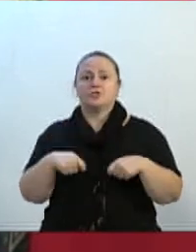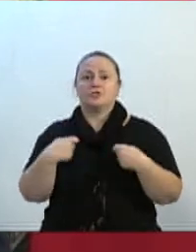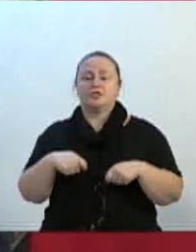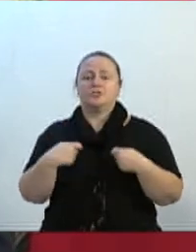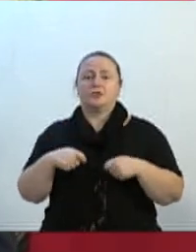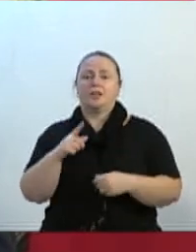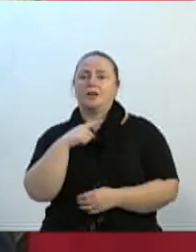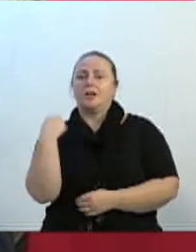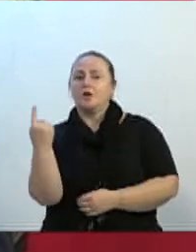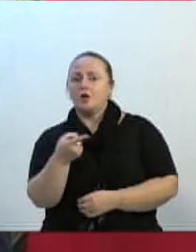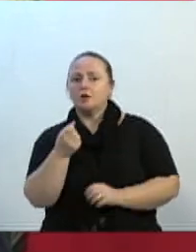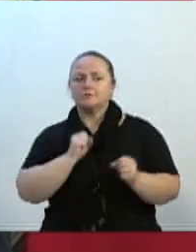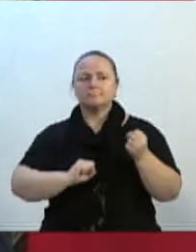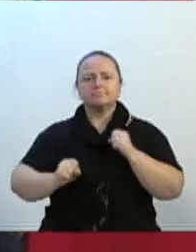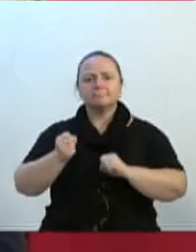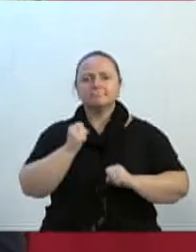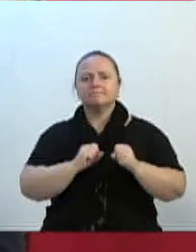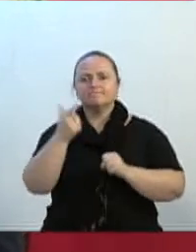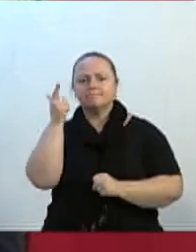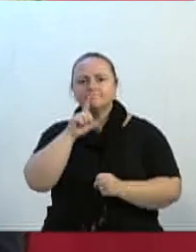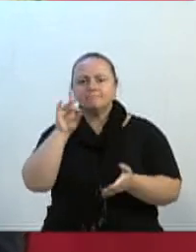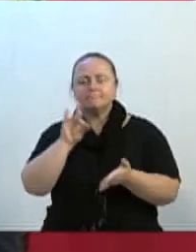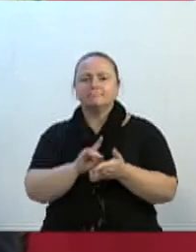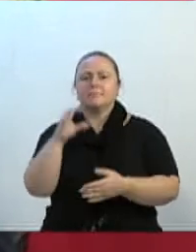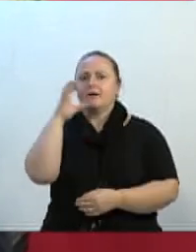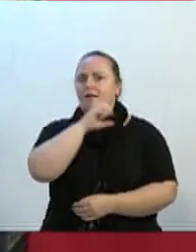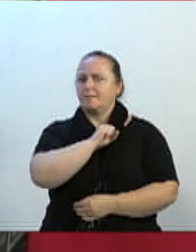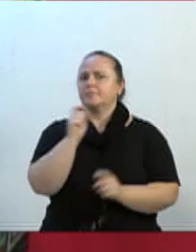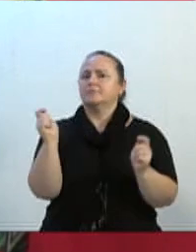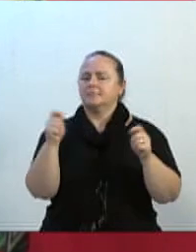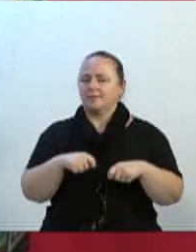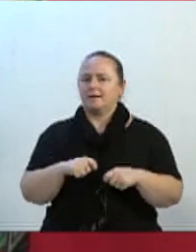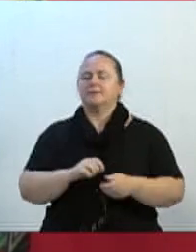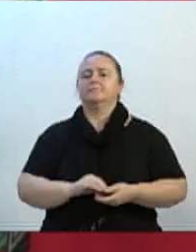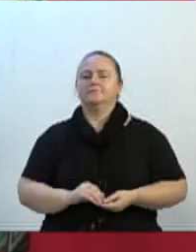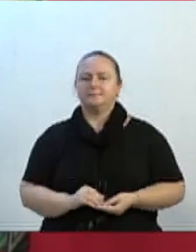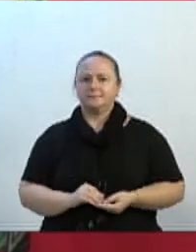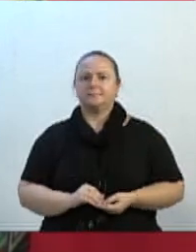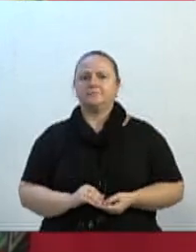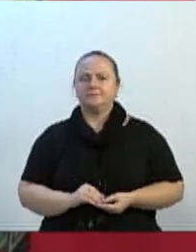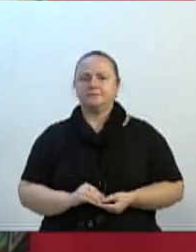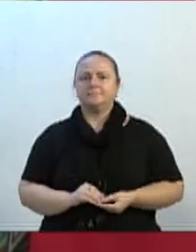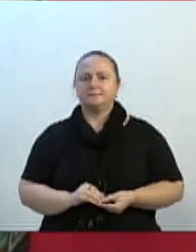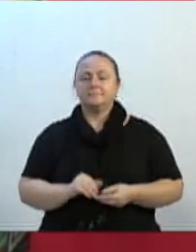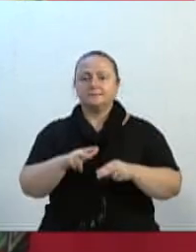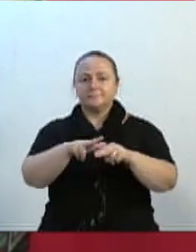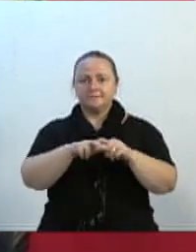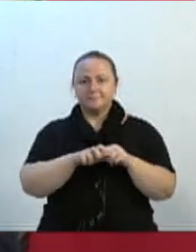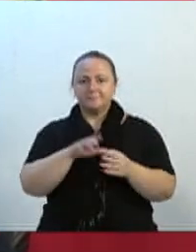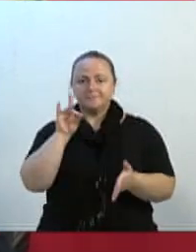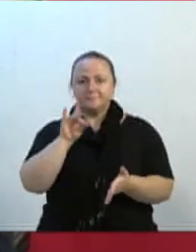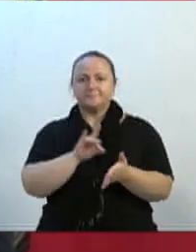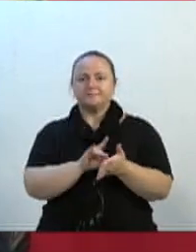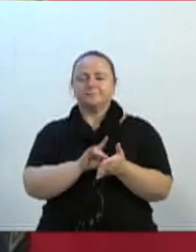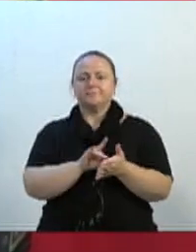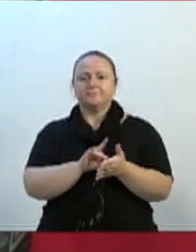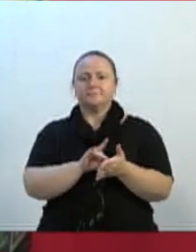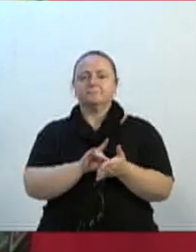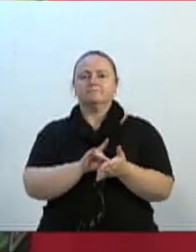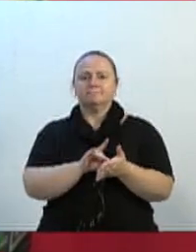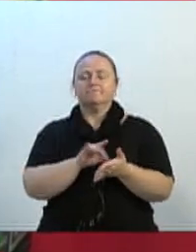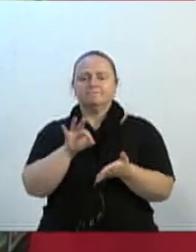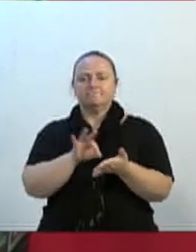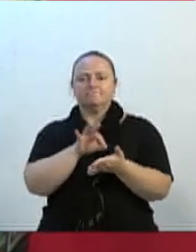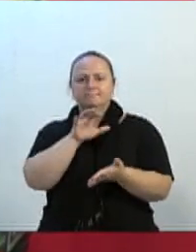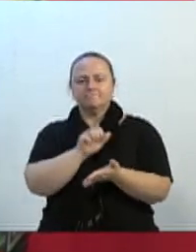muito ansiosos realmente para que aconteça o mais rápido possível. Então fica aí o registro com relação a essas obras do governo do